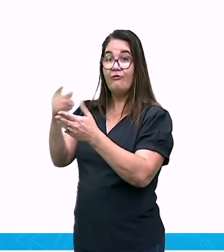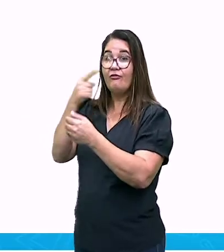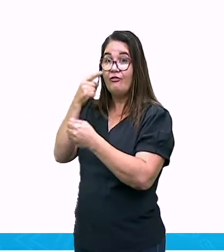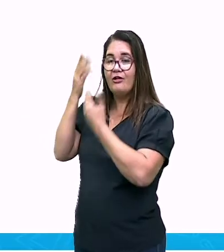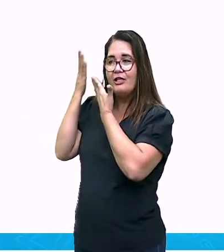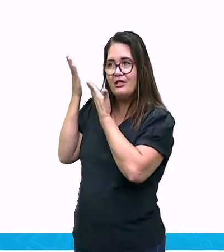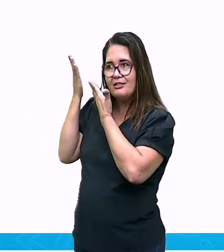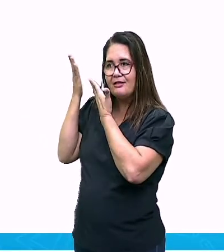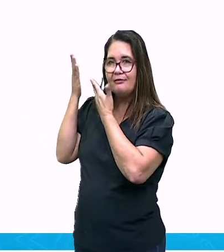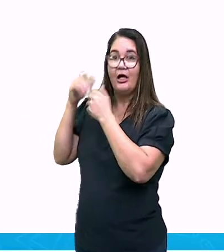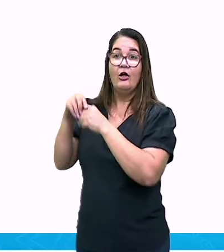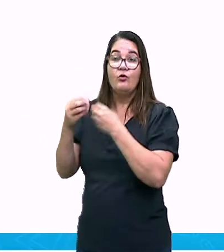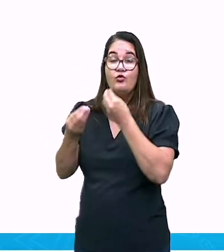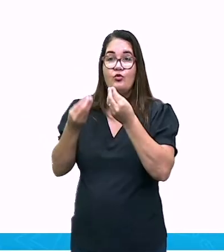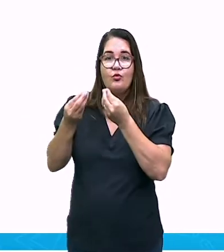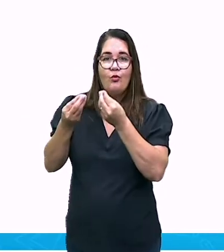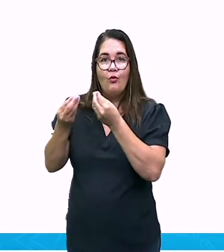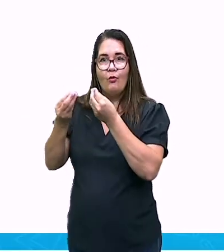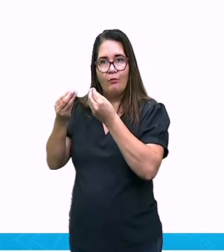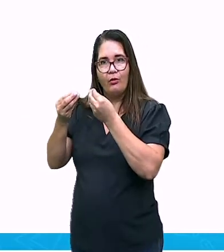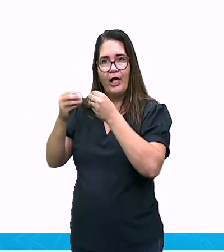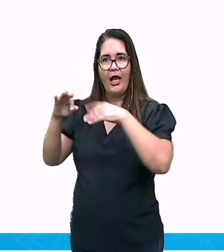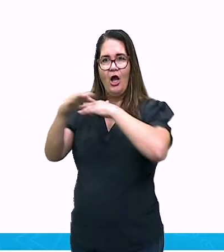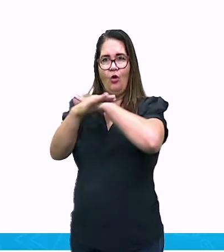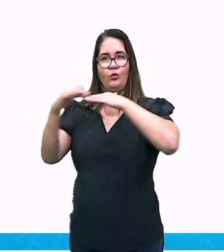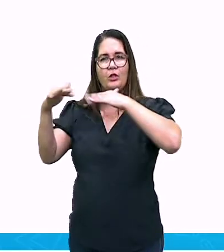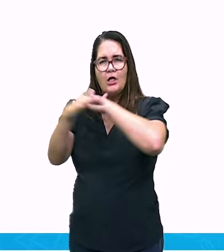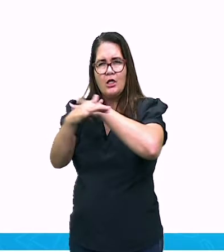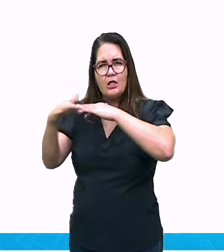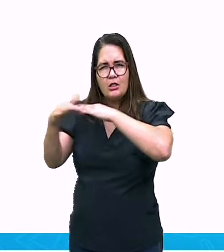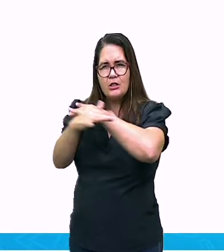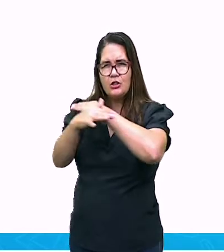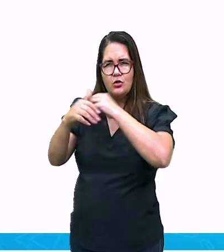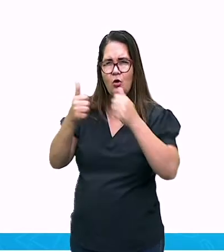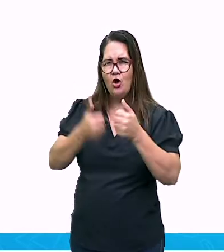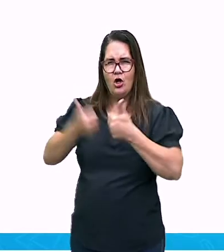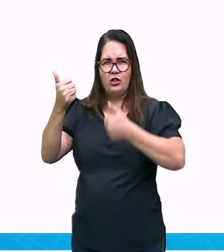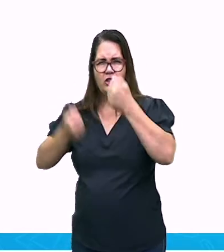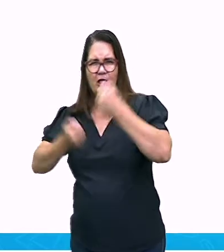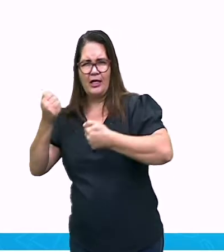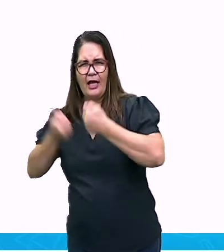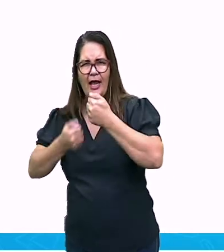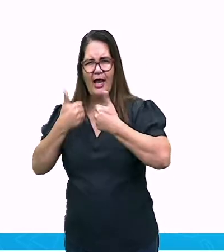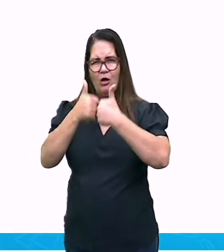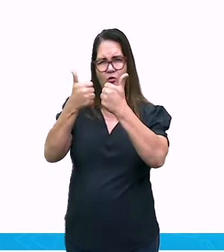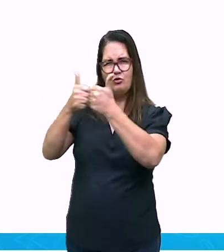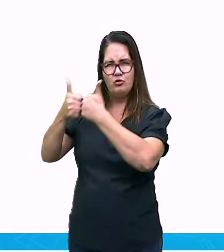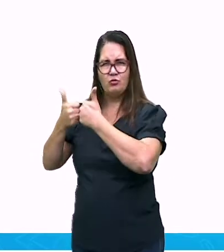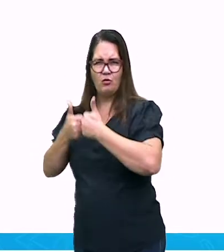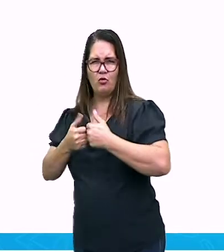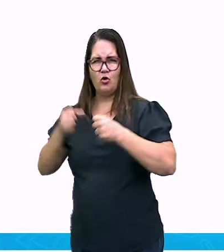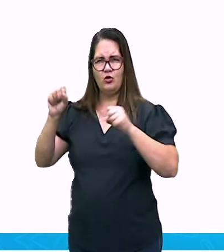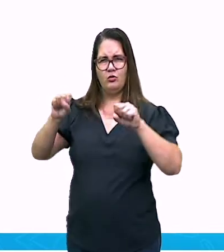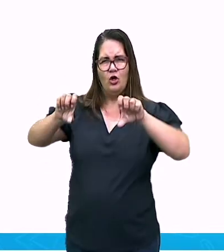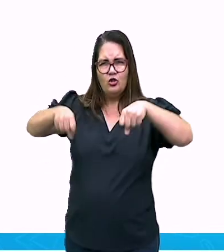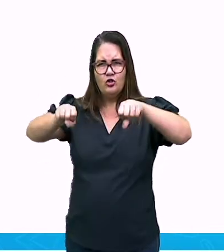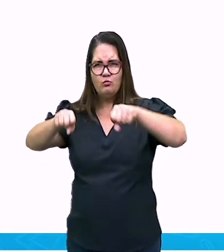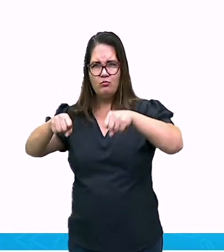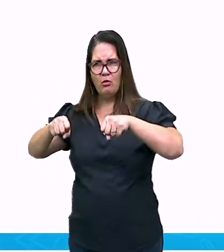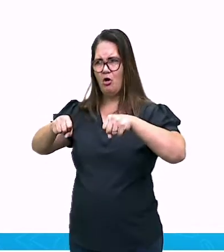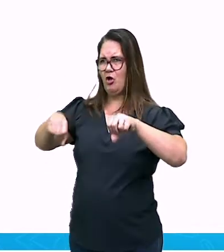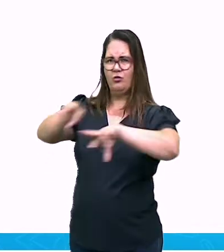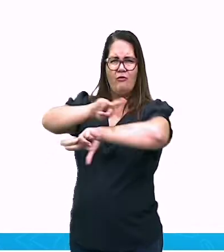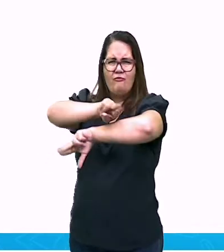está movimentado. Nós temos muitas lojas, né? Então, tudo que a pessoa precisa, ela vai aonde ali procurar? Um meio